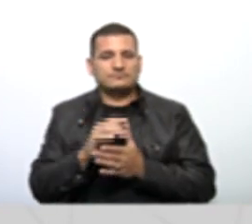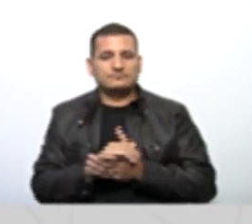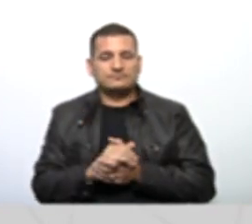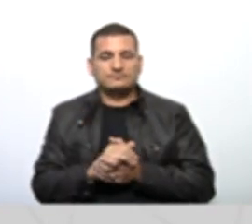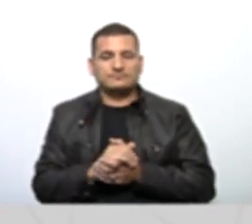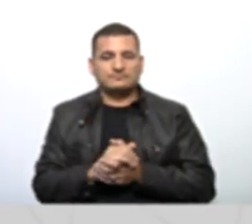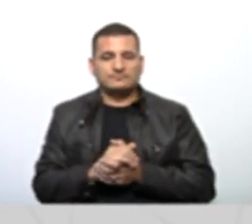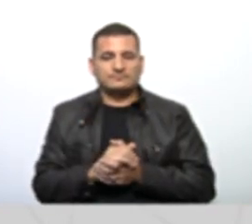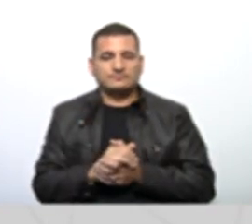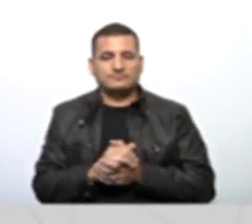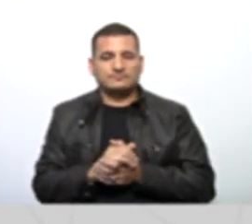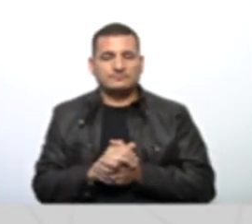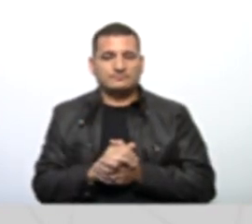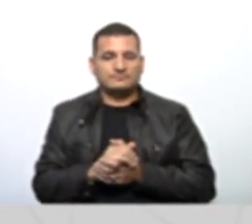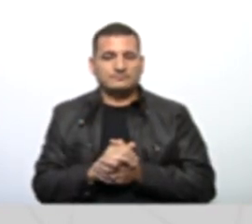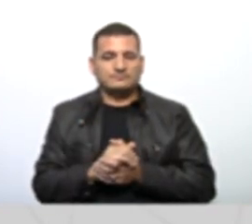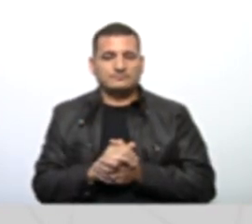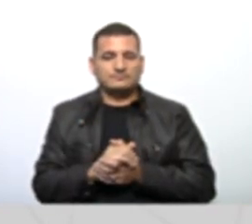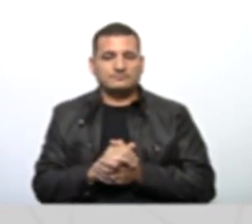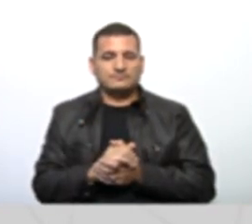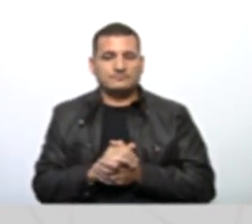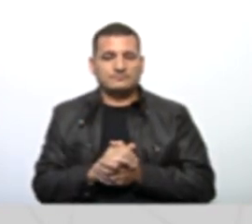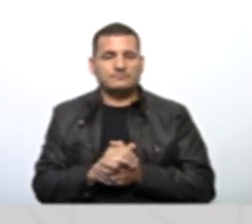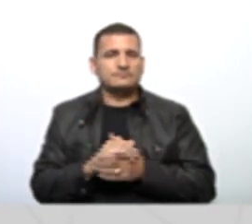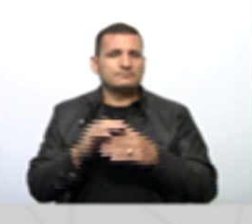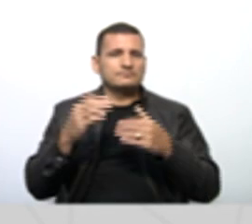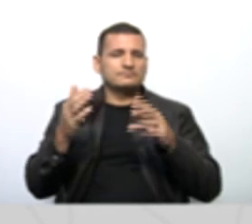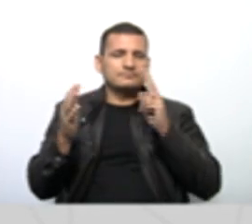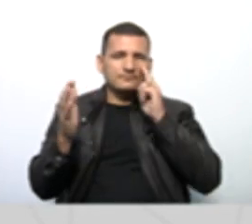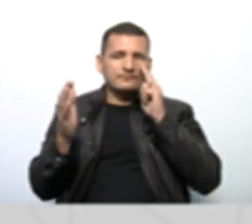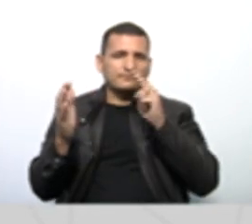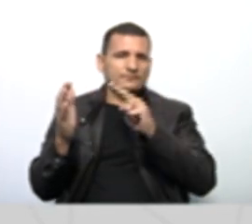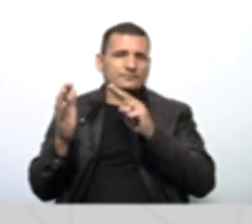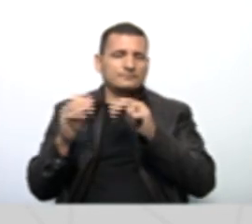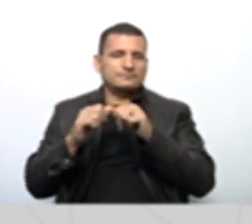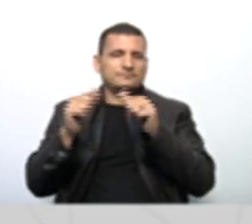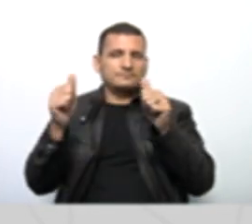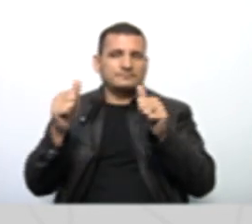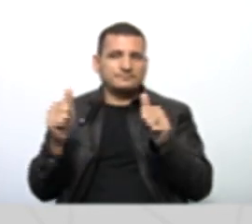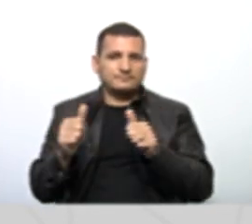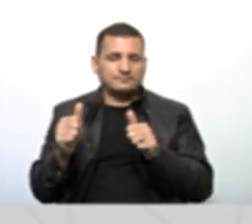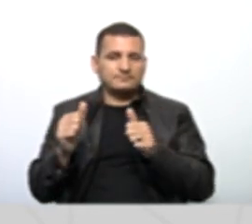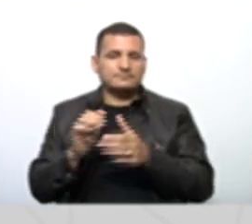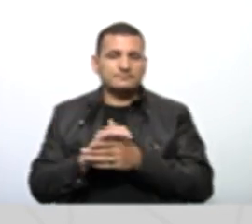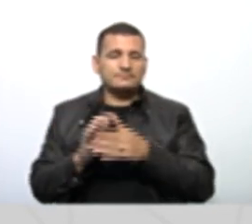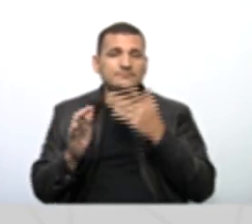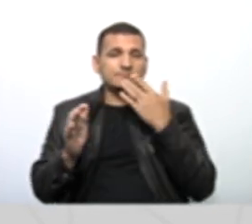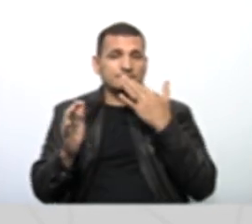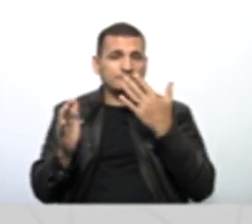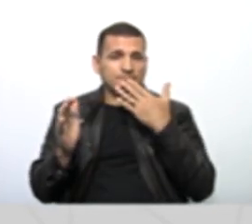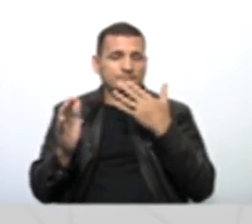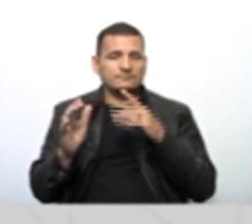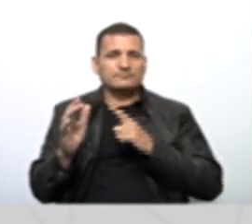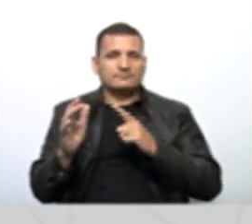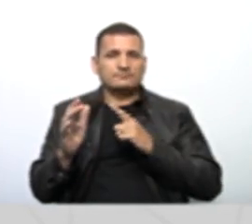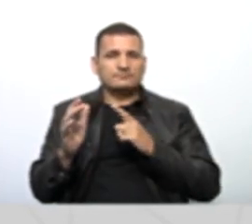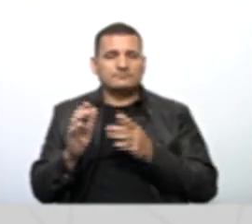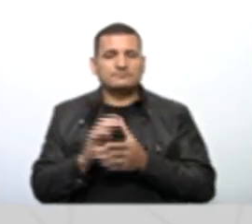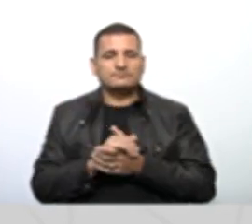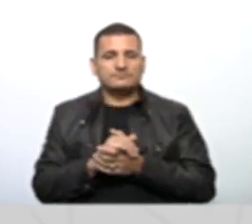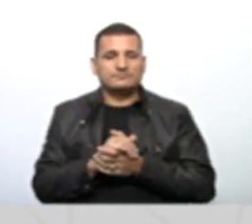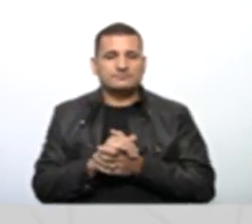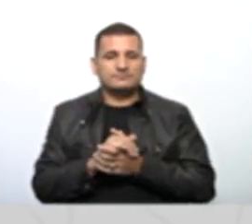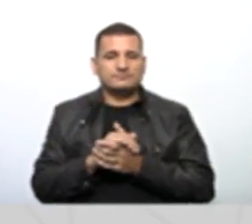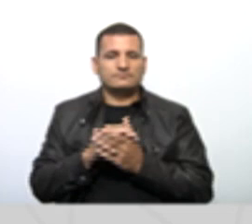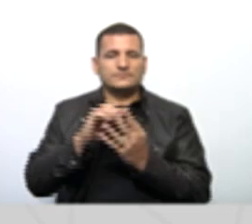continuar aqui então a nossa imagem aqui nós podemos ver né que tenha as cores dos carros aqui ó